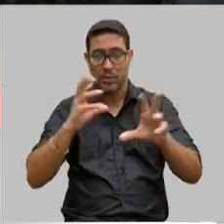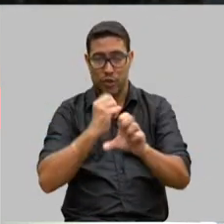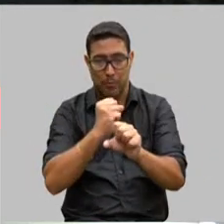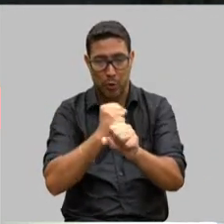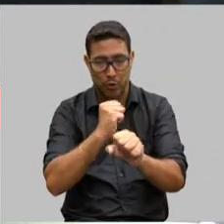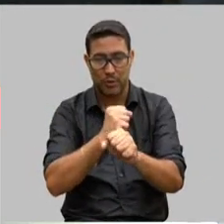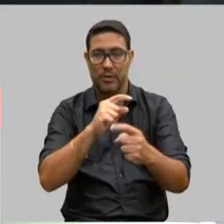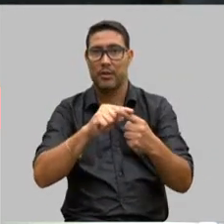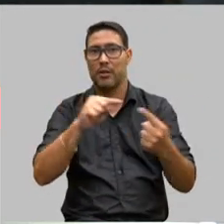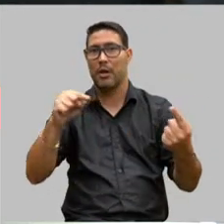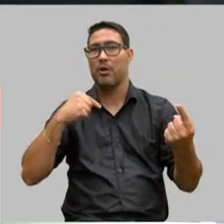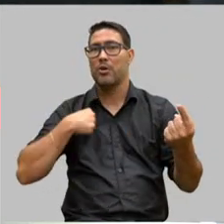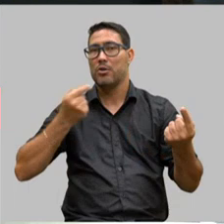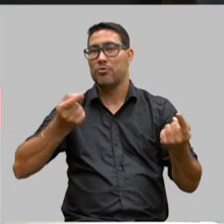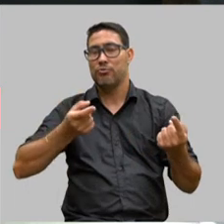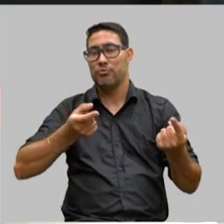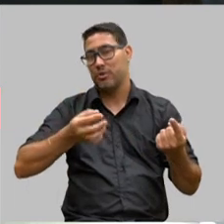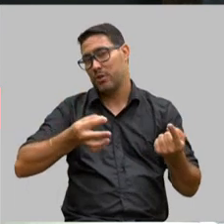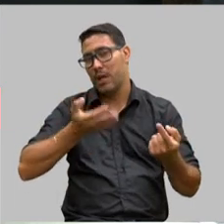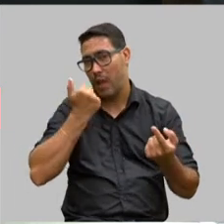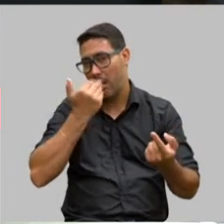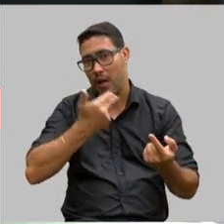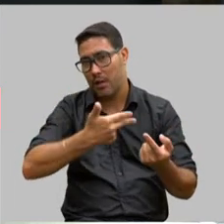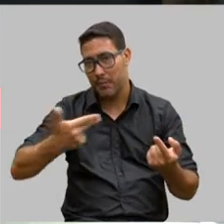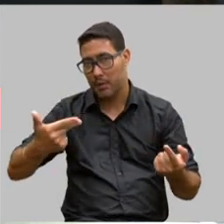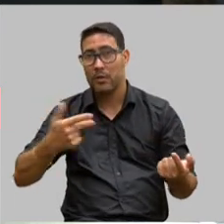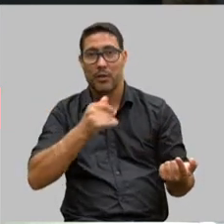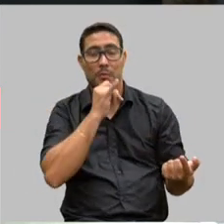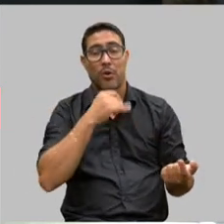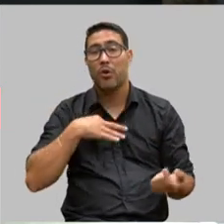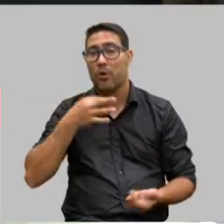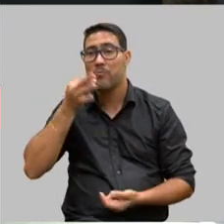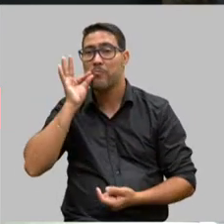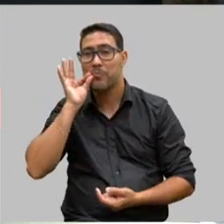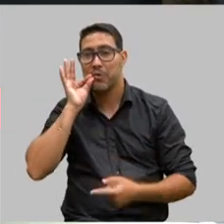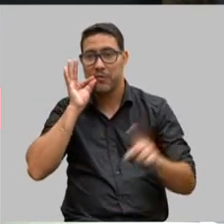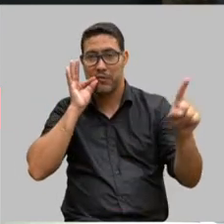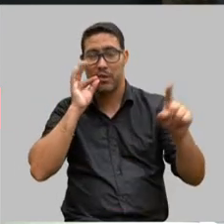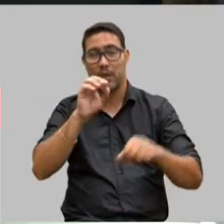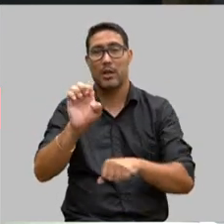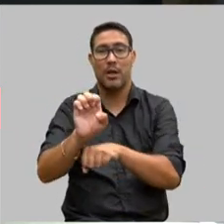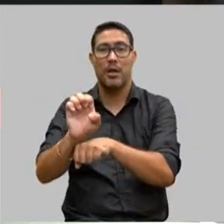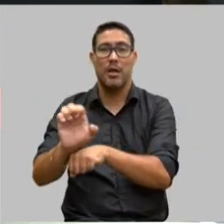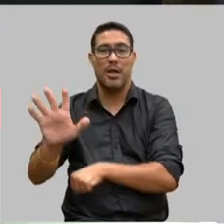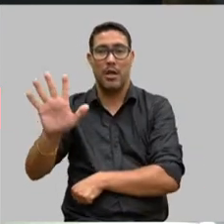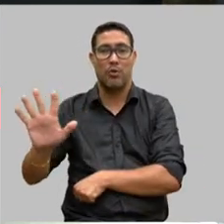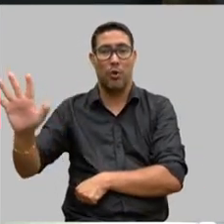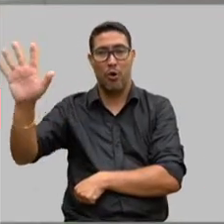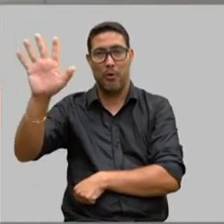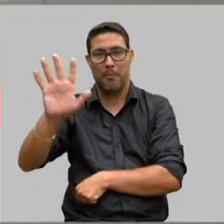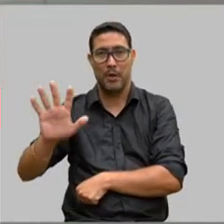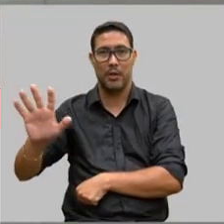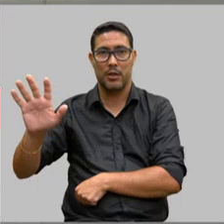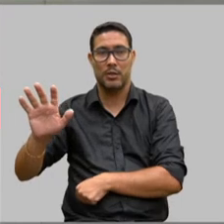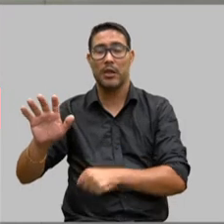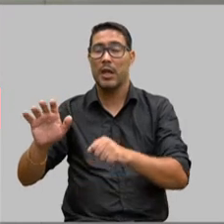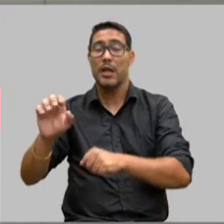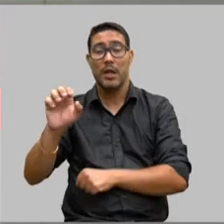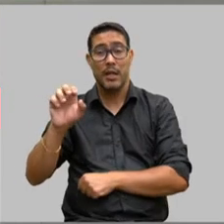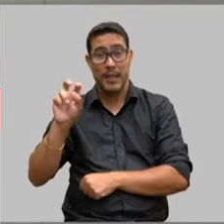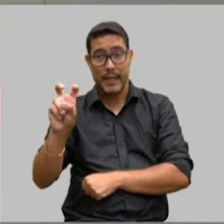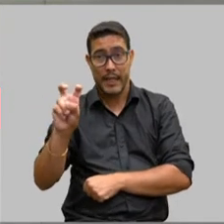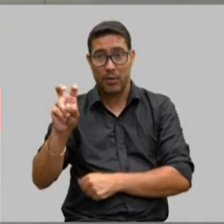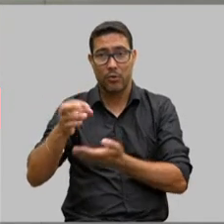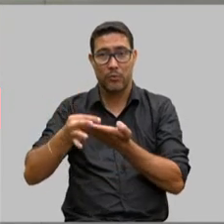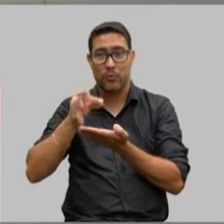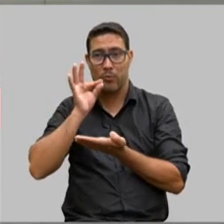cafezinho que tomamos aí agora mesmo, na Europa, no mundo, a cada 5 xícaras de cafezinho tomado